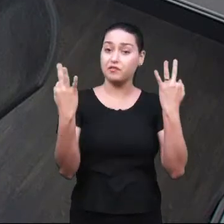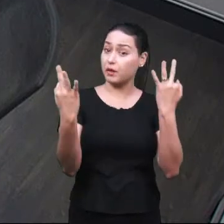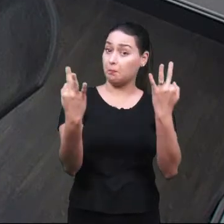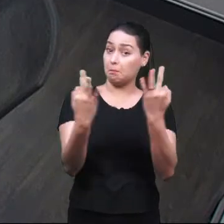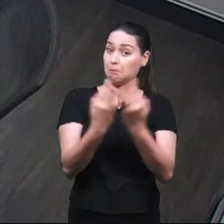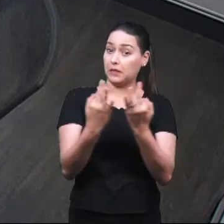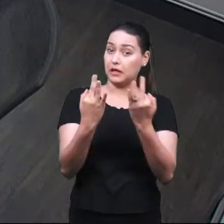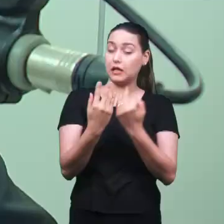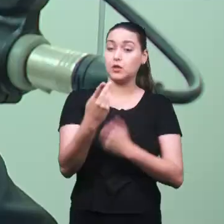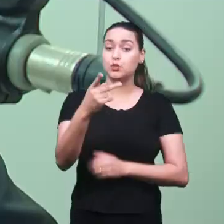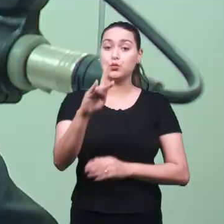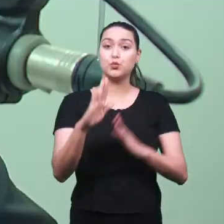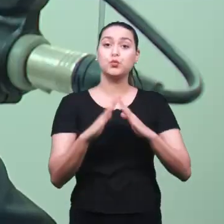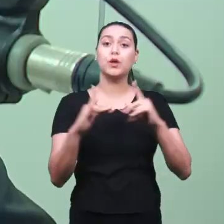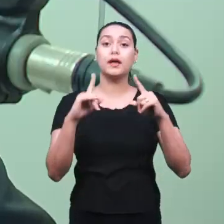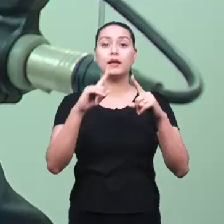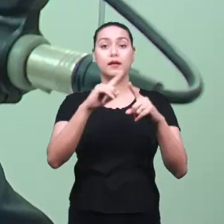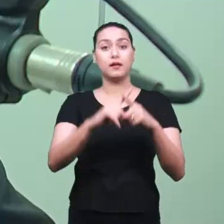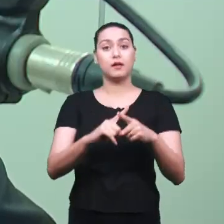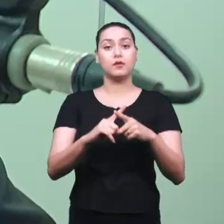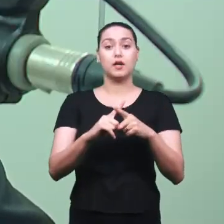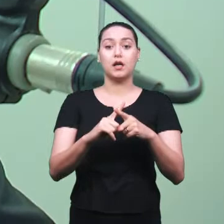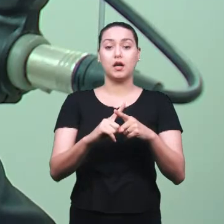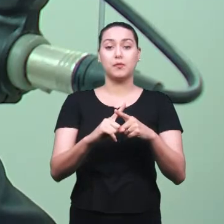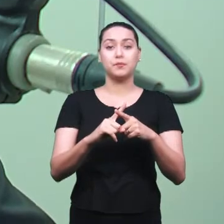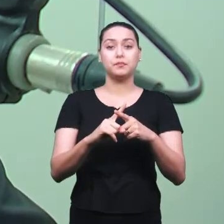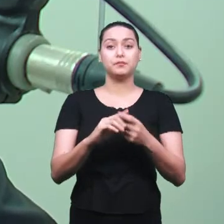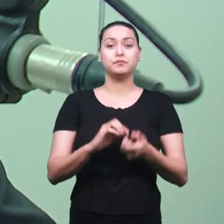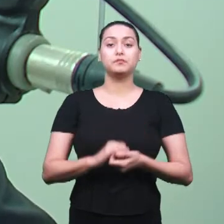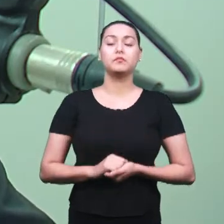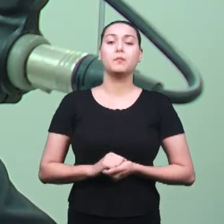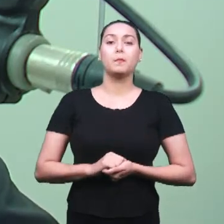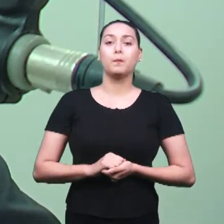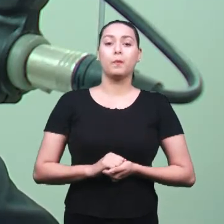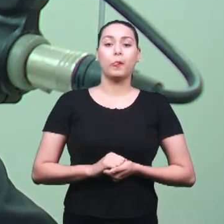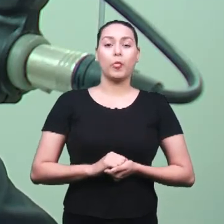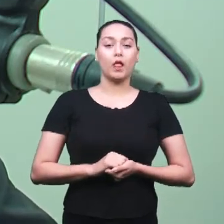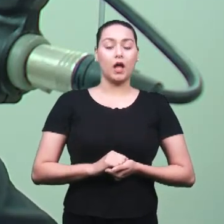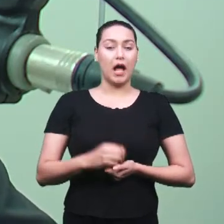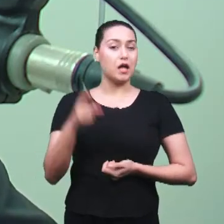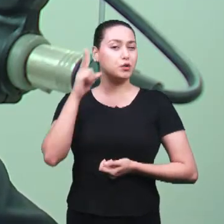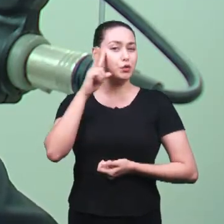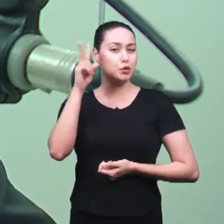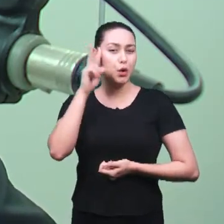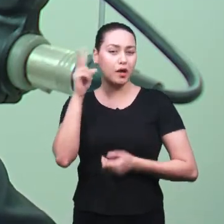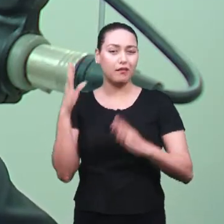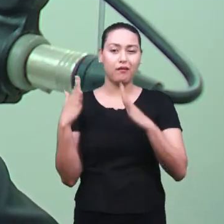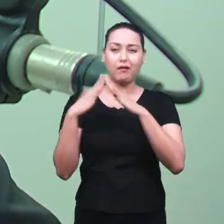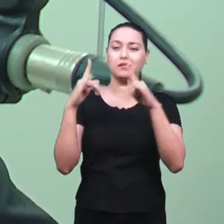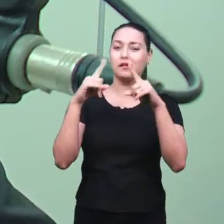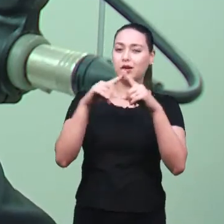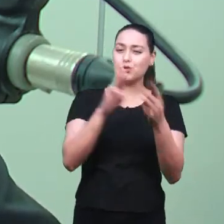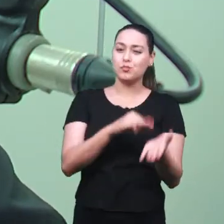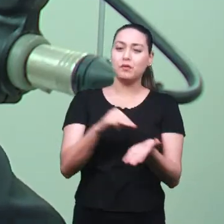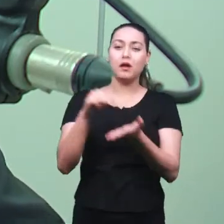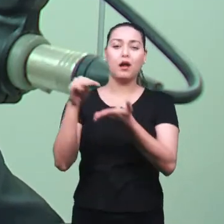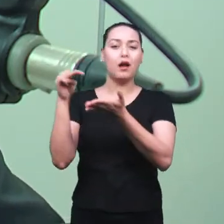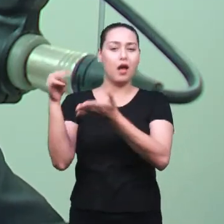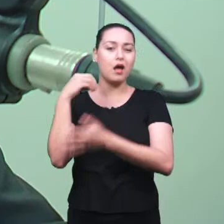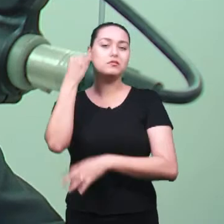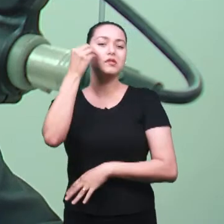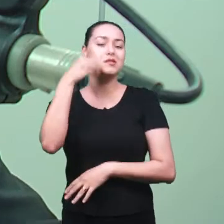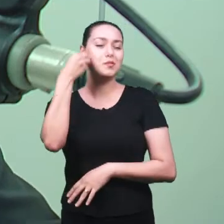sua igreja, o seu convívio com a igreja, com a obra, até a experiência